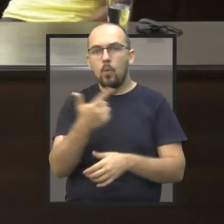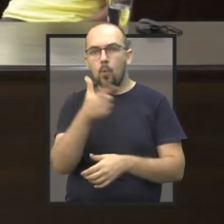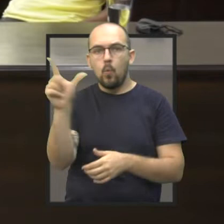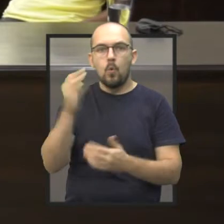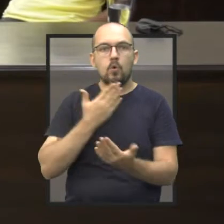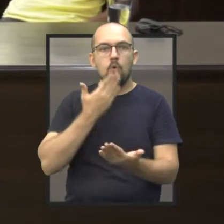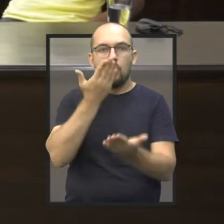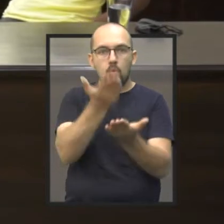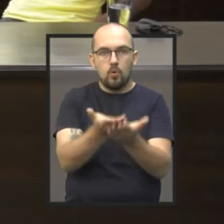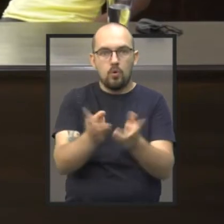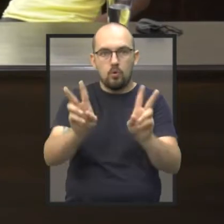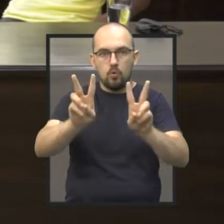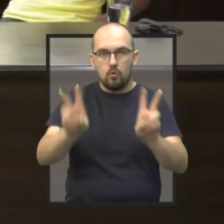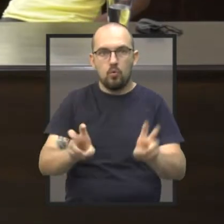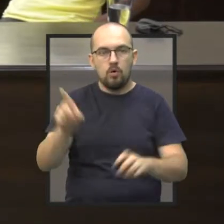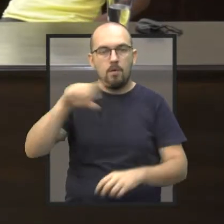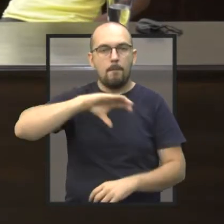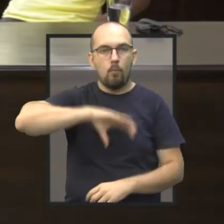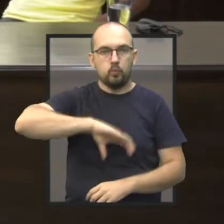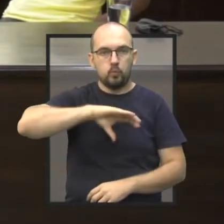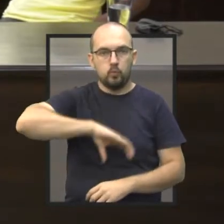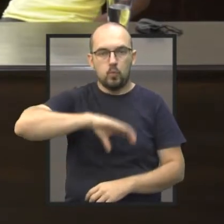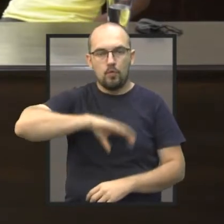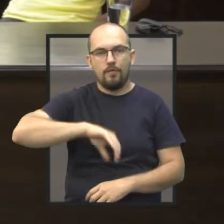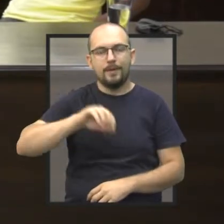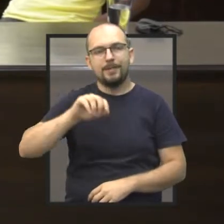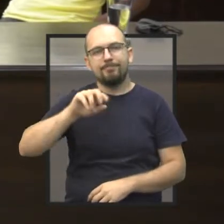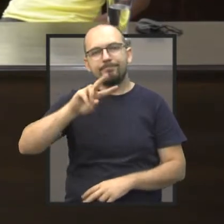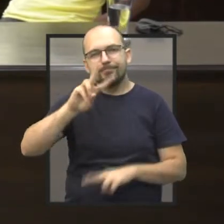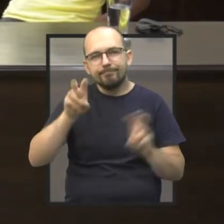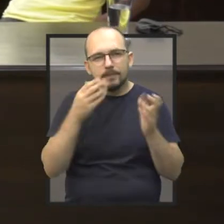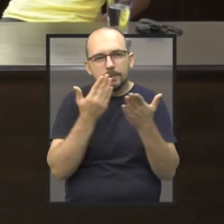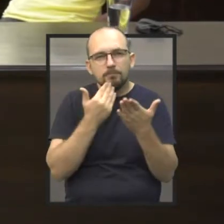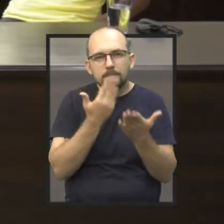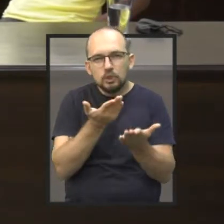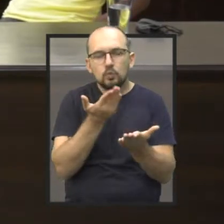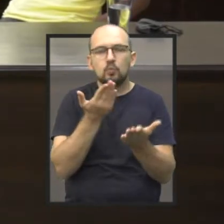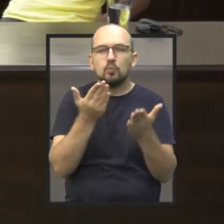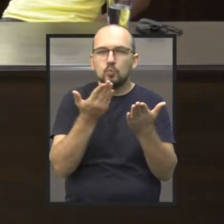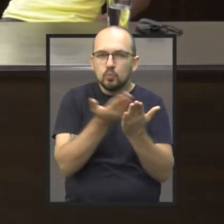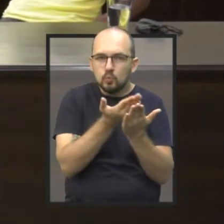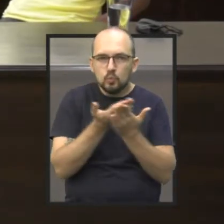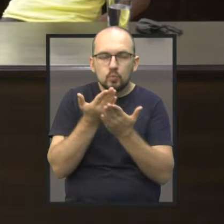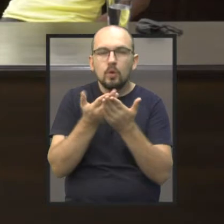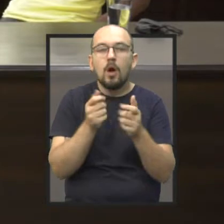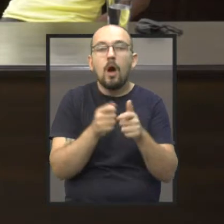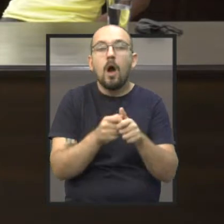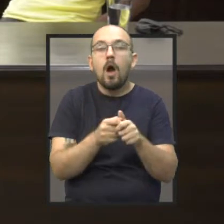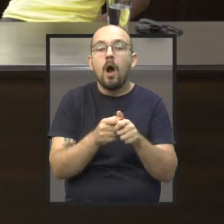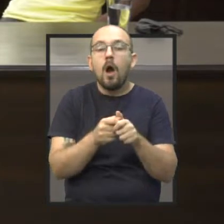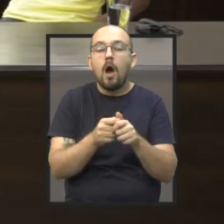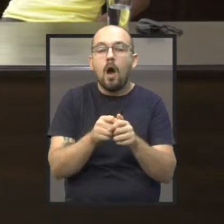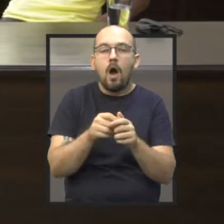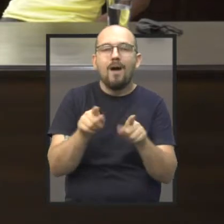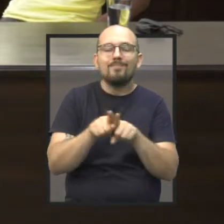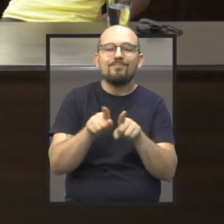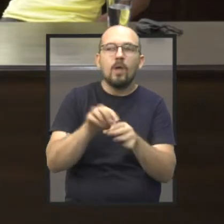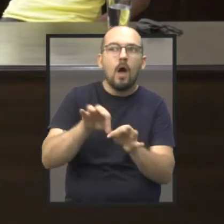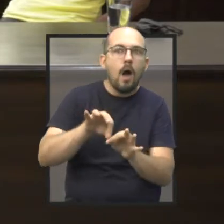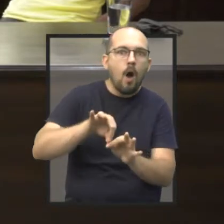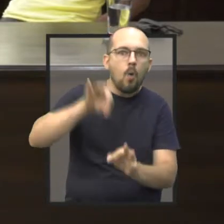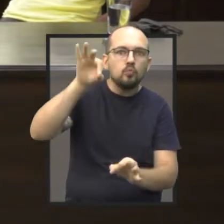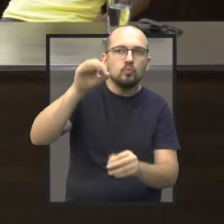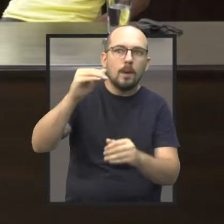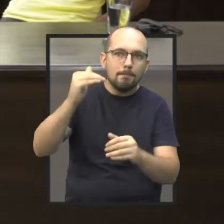senhor, relacionado também a Potunduva, que é quanto ao pedido de estudos para que seja aumentada a altura do muro